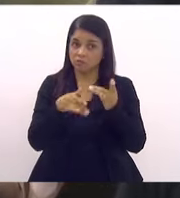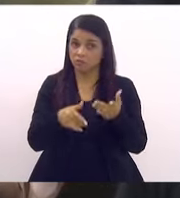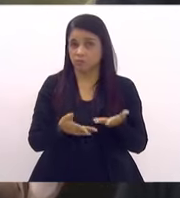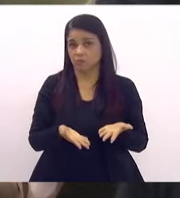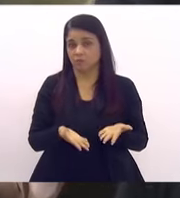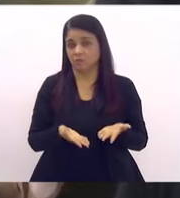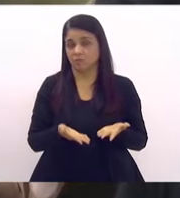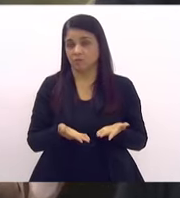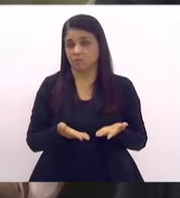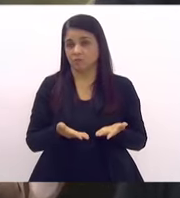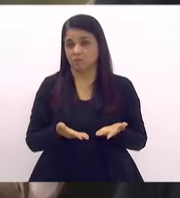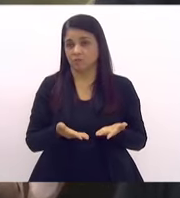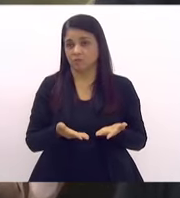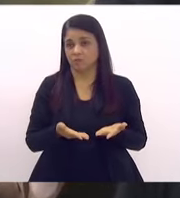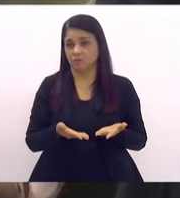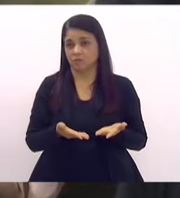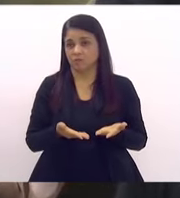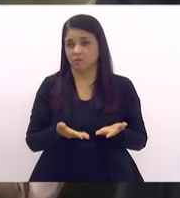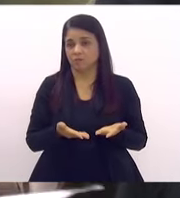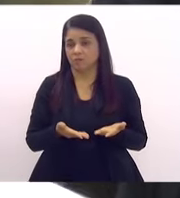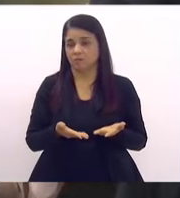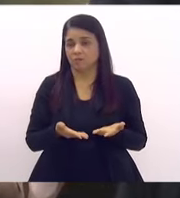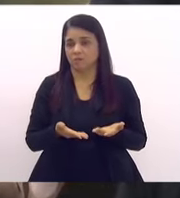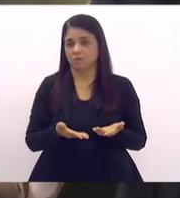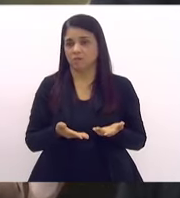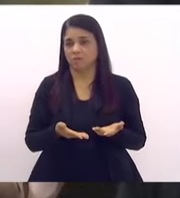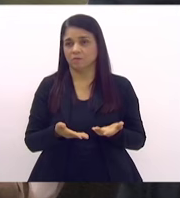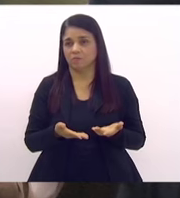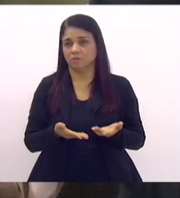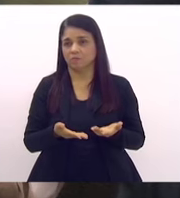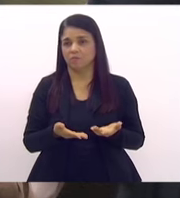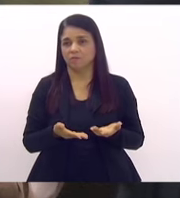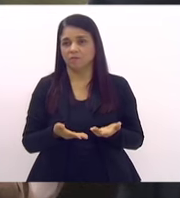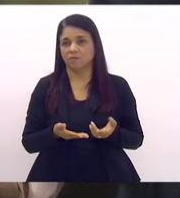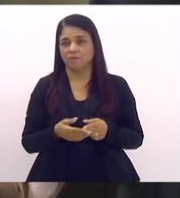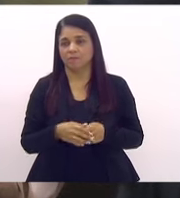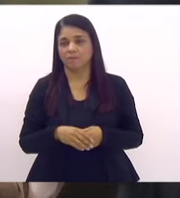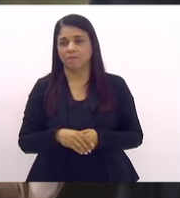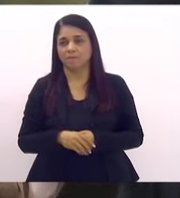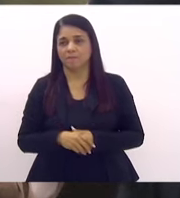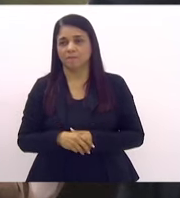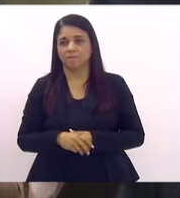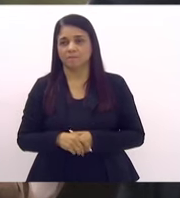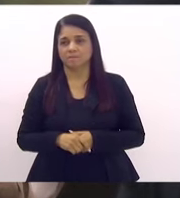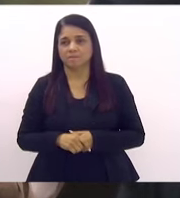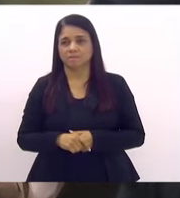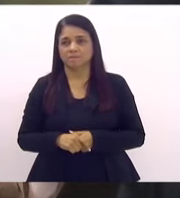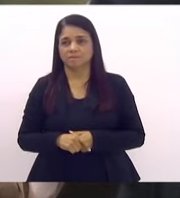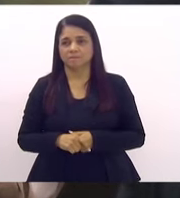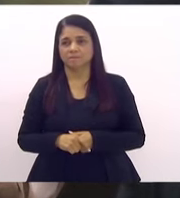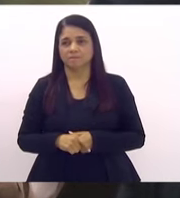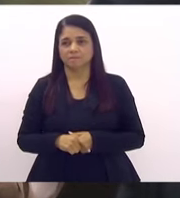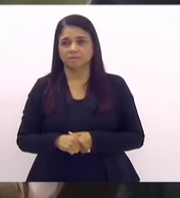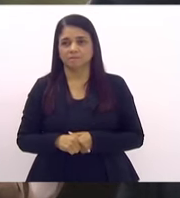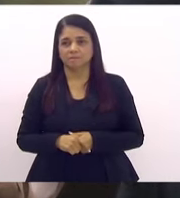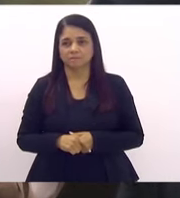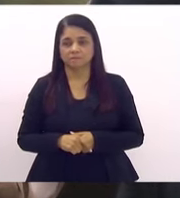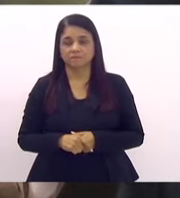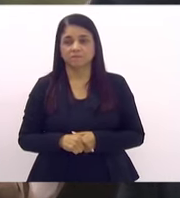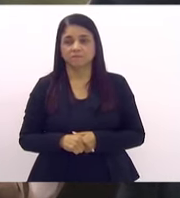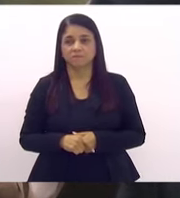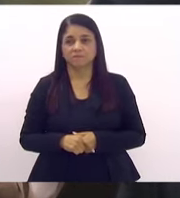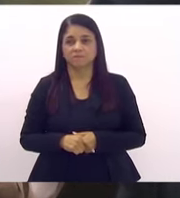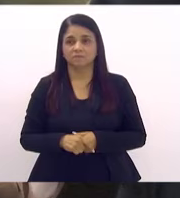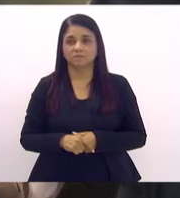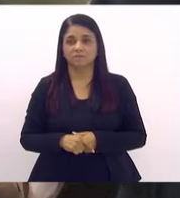que a gente destacou em função disso. 109 tem que sair de pauta. Mas está também. Pois é, mas aí a